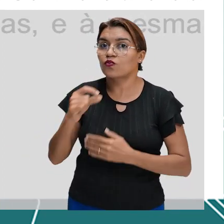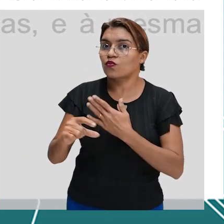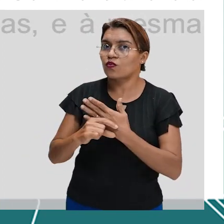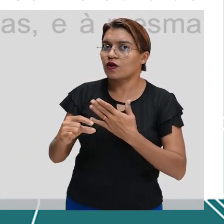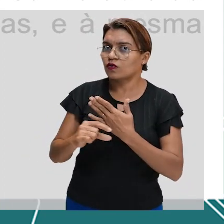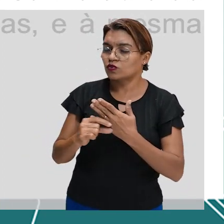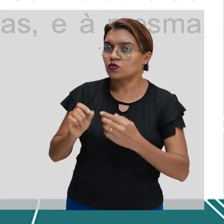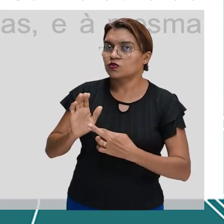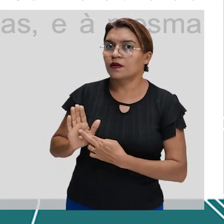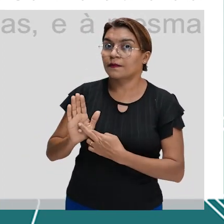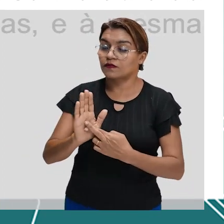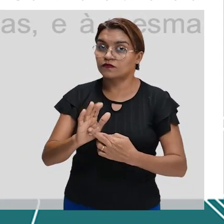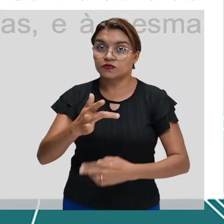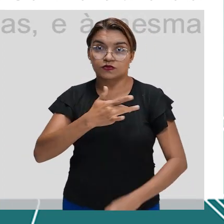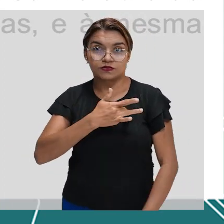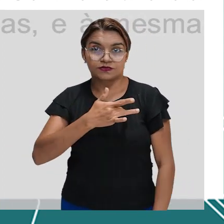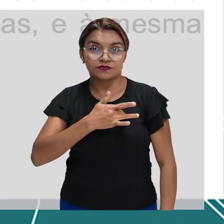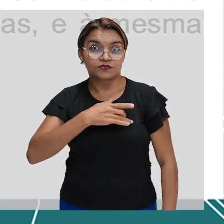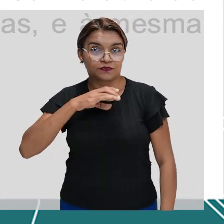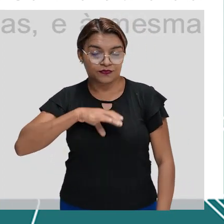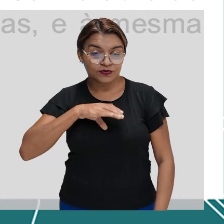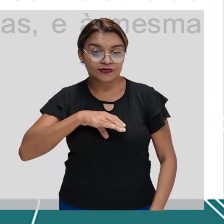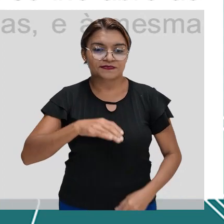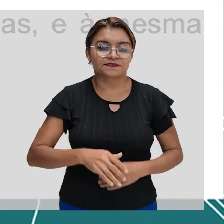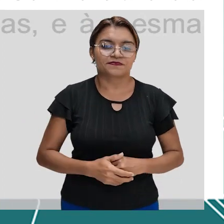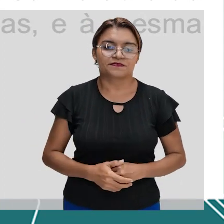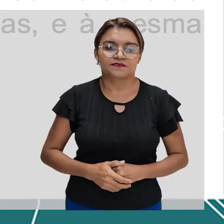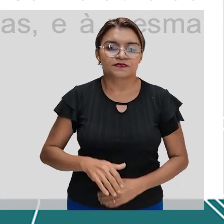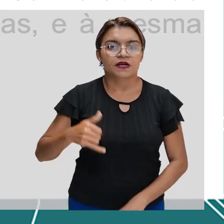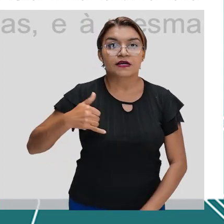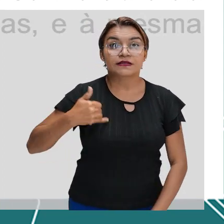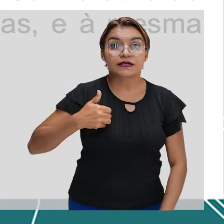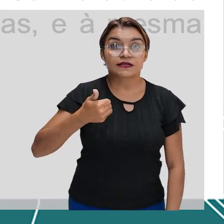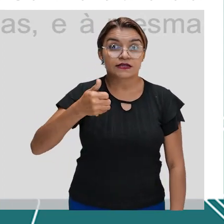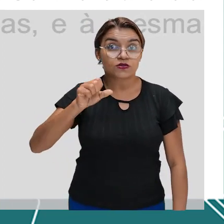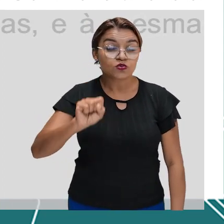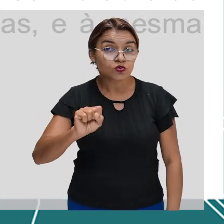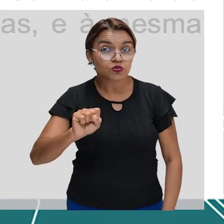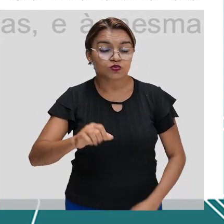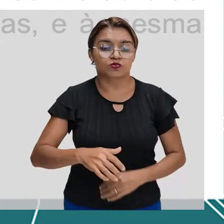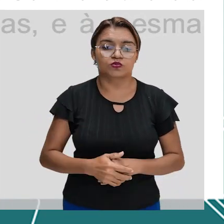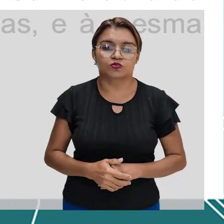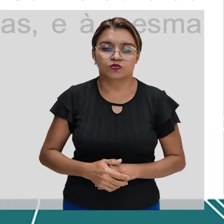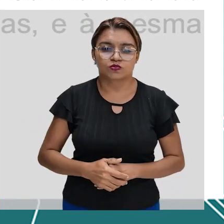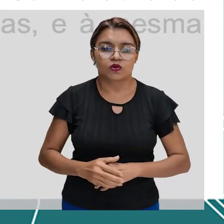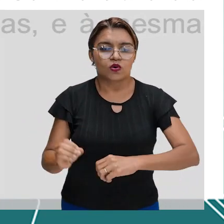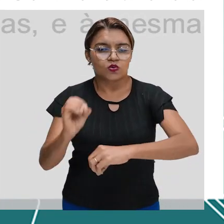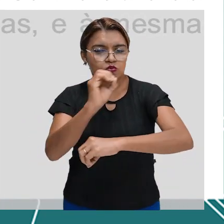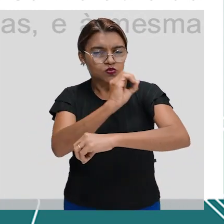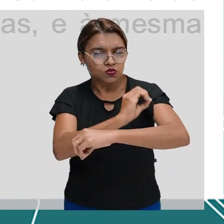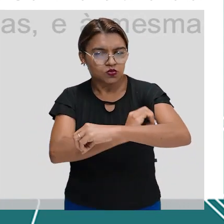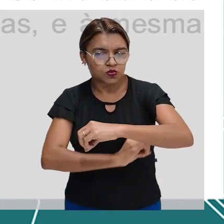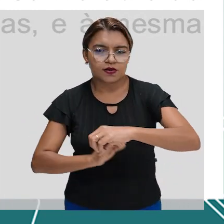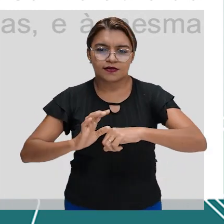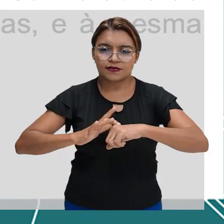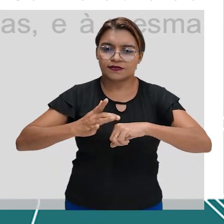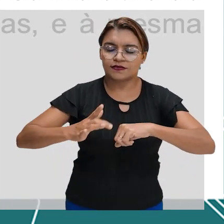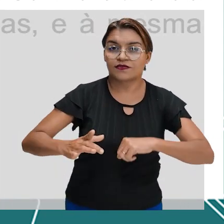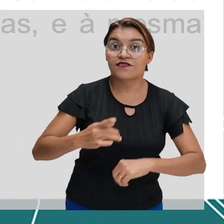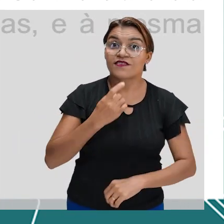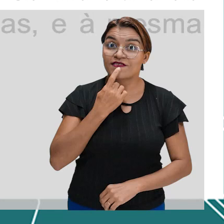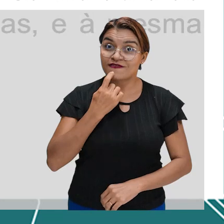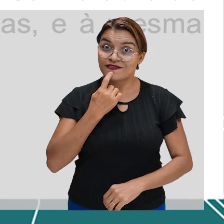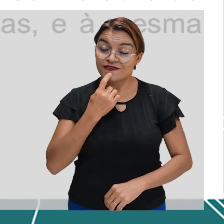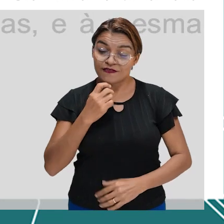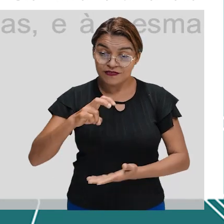representatividade do Romantismo português 18 anos o arrebol dourado e Escarlate